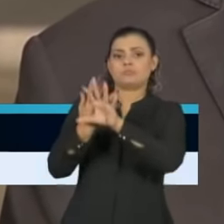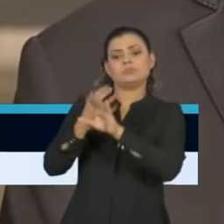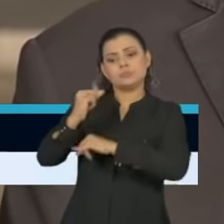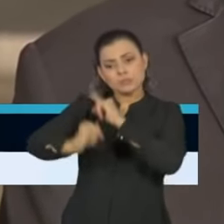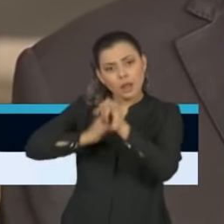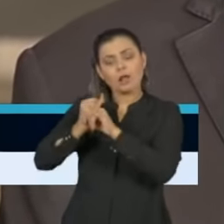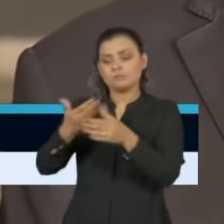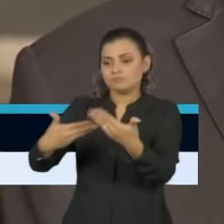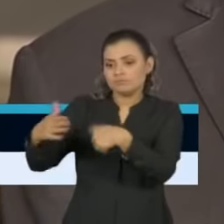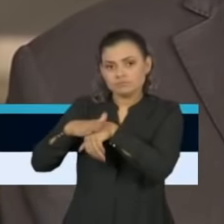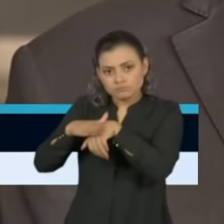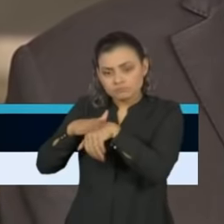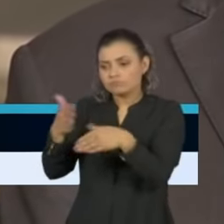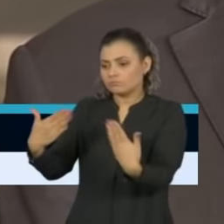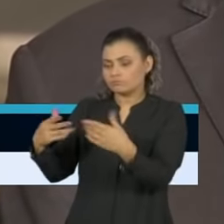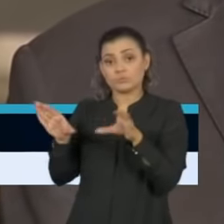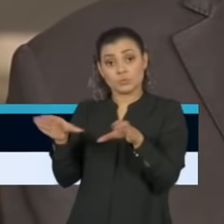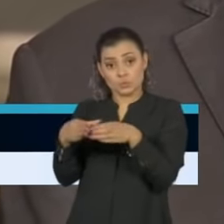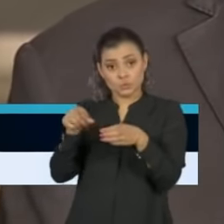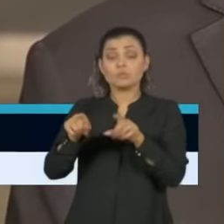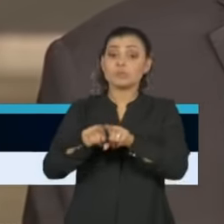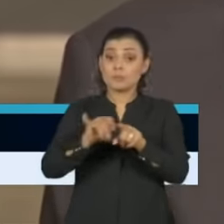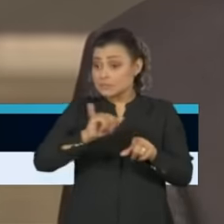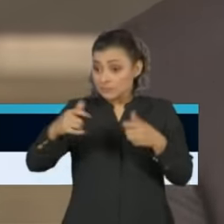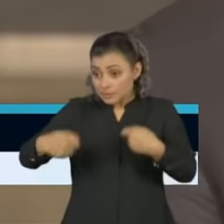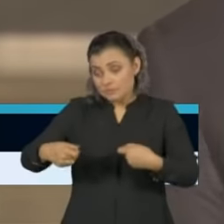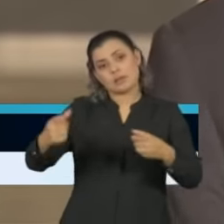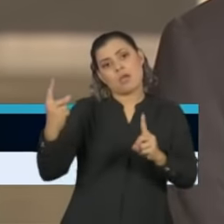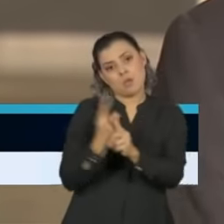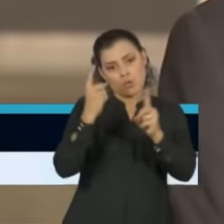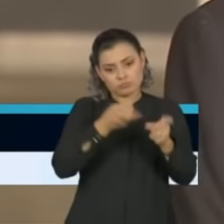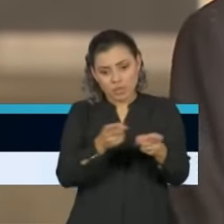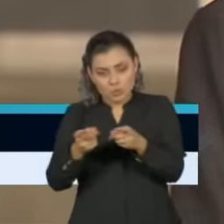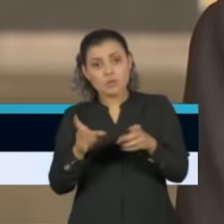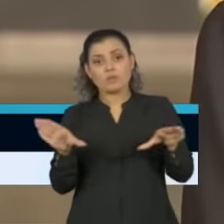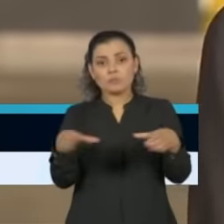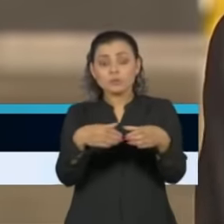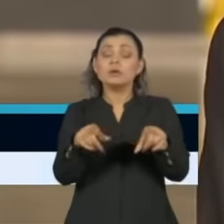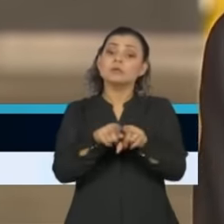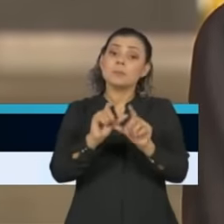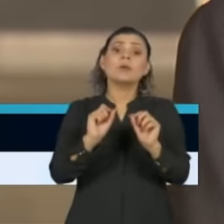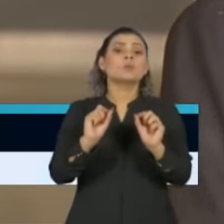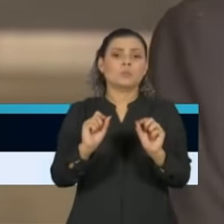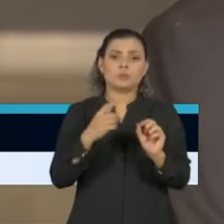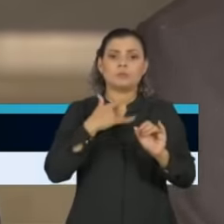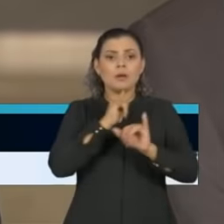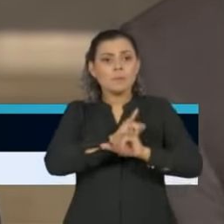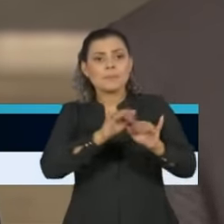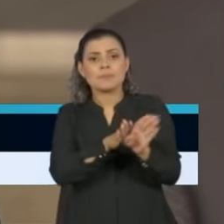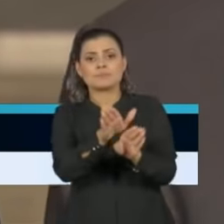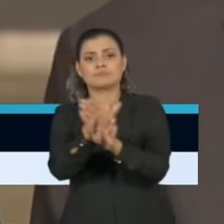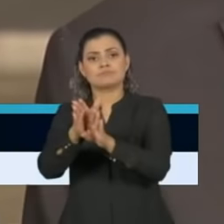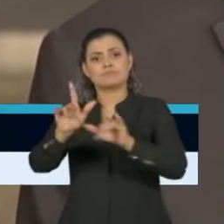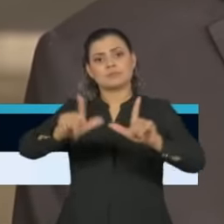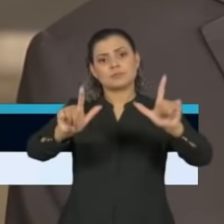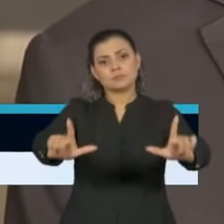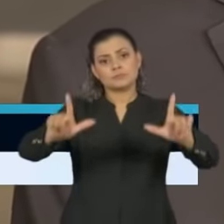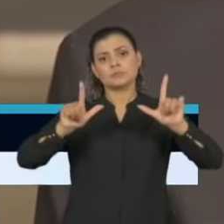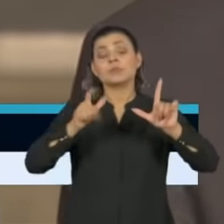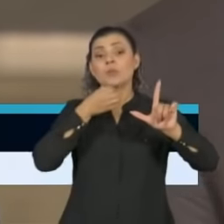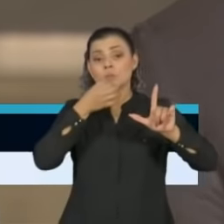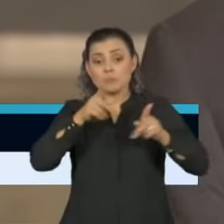se necessário, em encontros presenciais, e as decisões serão emanadas, emitidas e comunicadas à imprensa e à